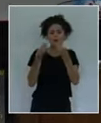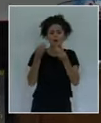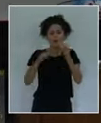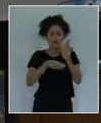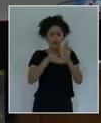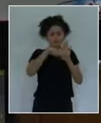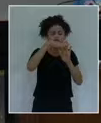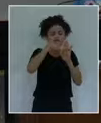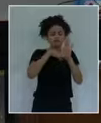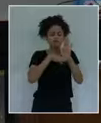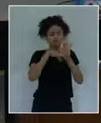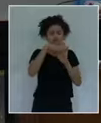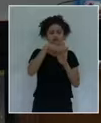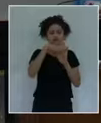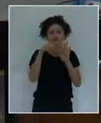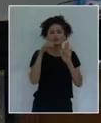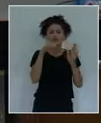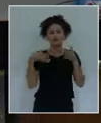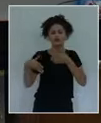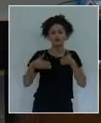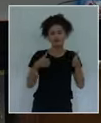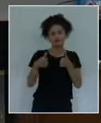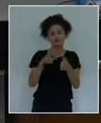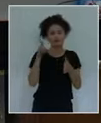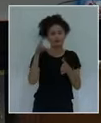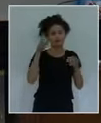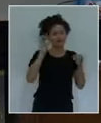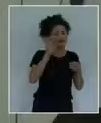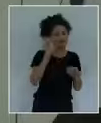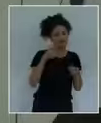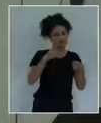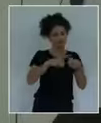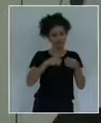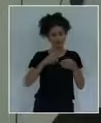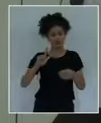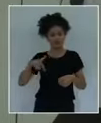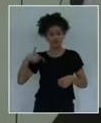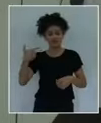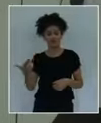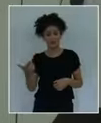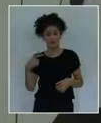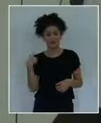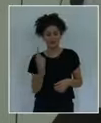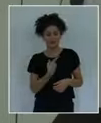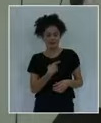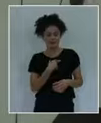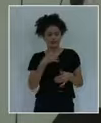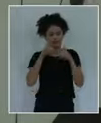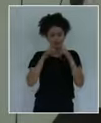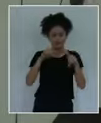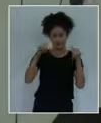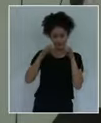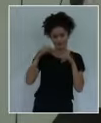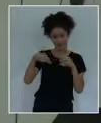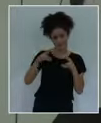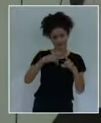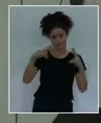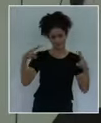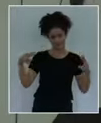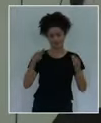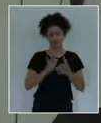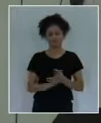nesses locais e, posteriormente, a gente vai entrando em contato com a cidade mais abaixo e também vai passando para a